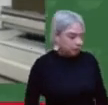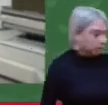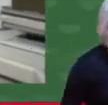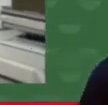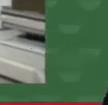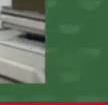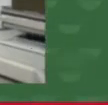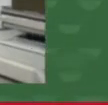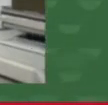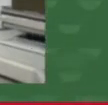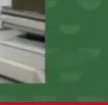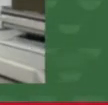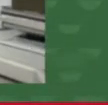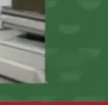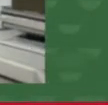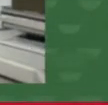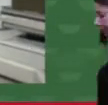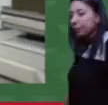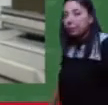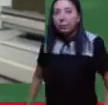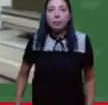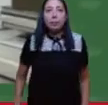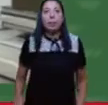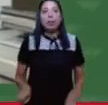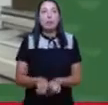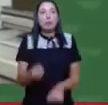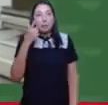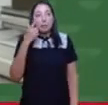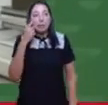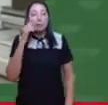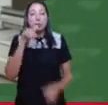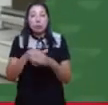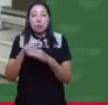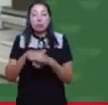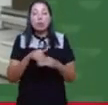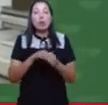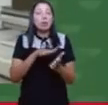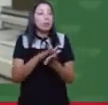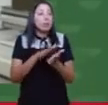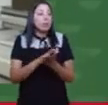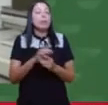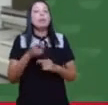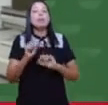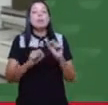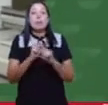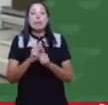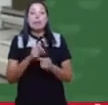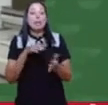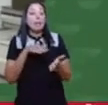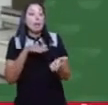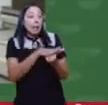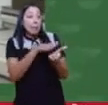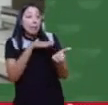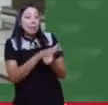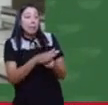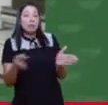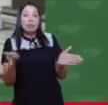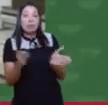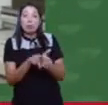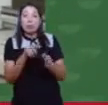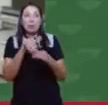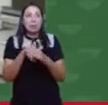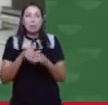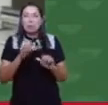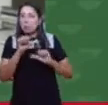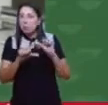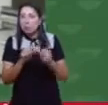para passar o resultado. Então, a impressão do voto pela urna eletrônica vai ser a impressão da própria urna, não vai